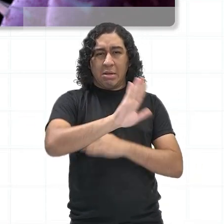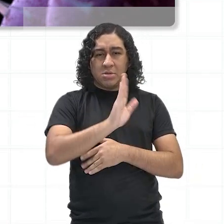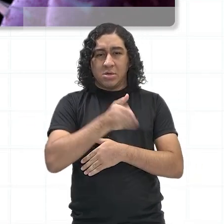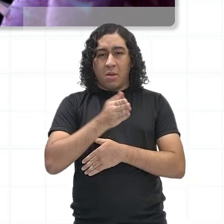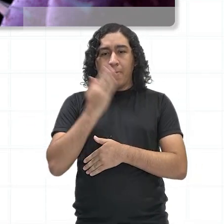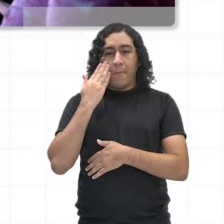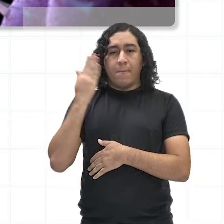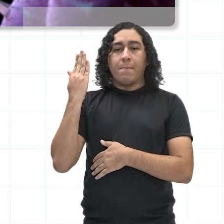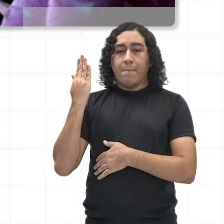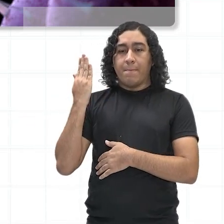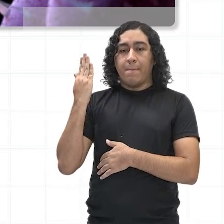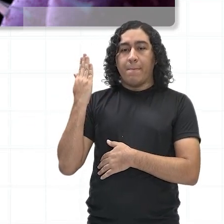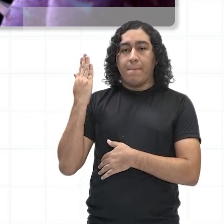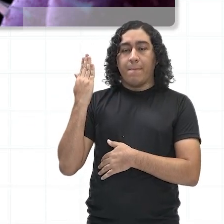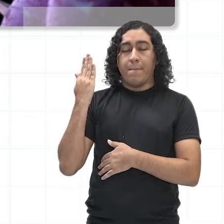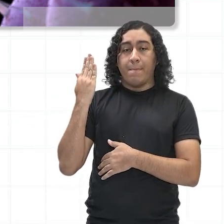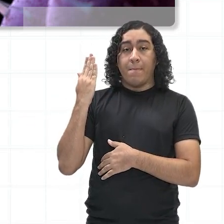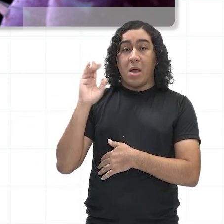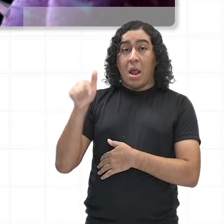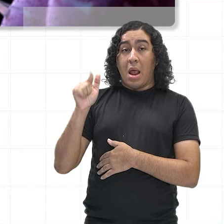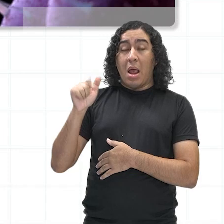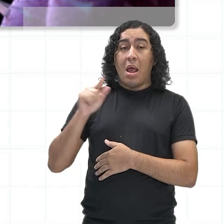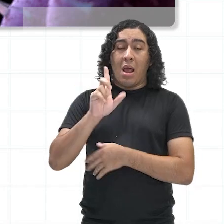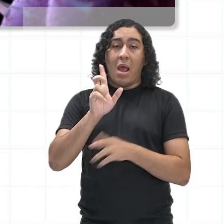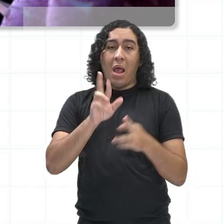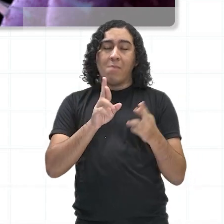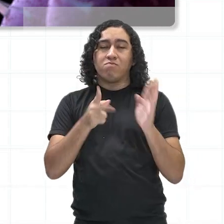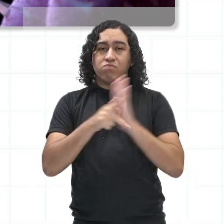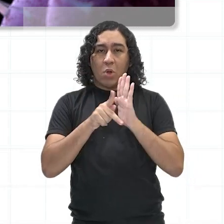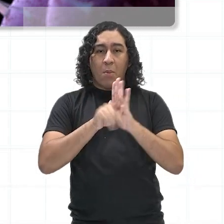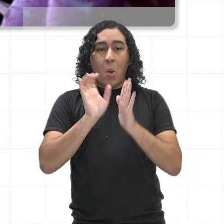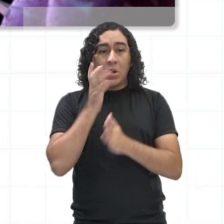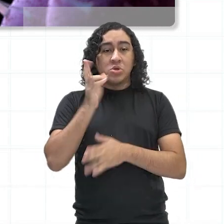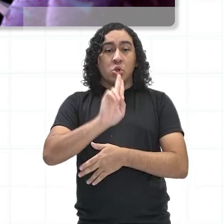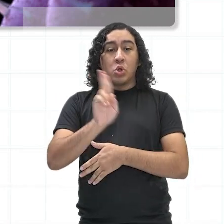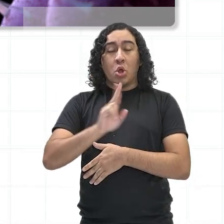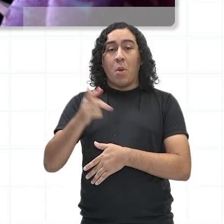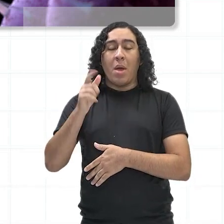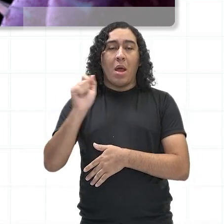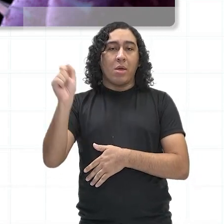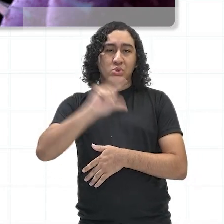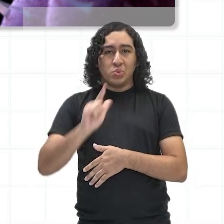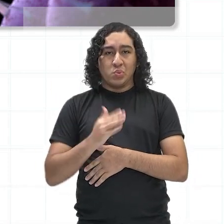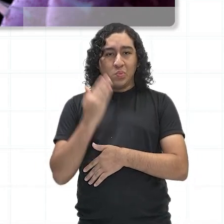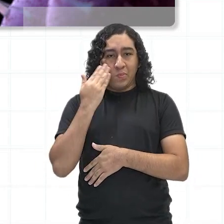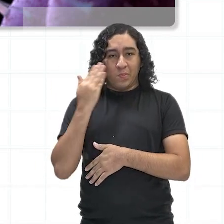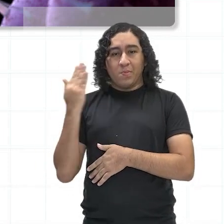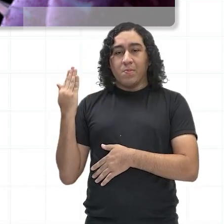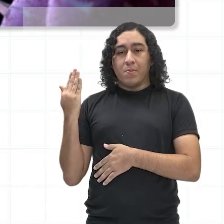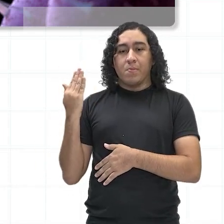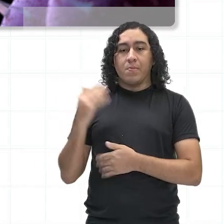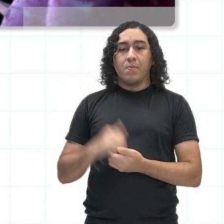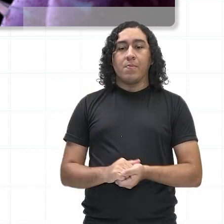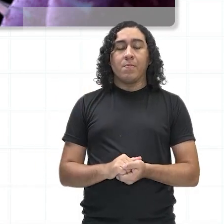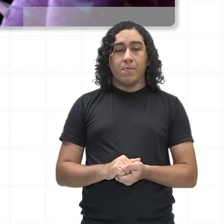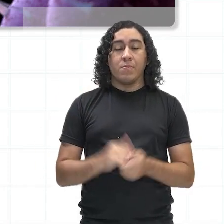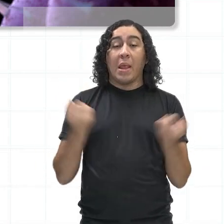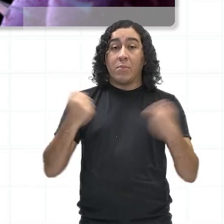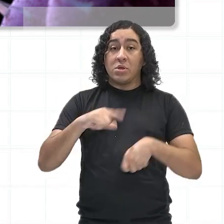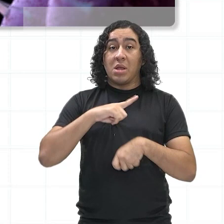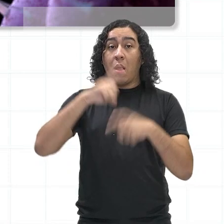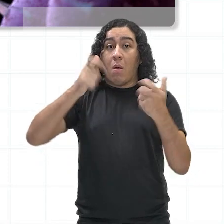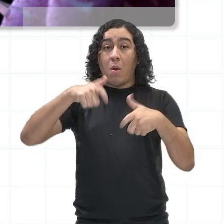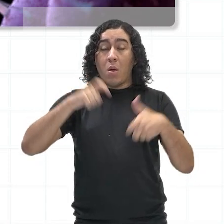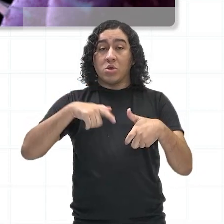é a bactéria que causa a gonorreia, é a Neisseria gonorrhoeae. E pode infectar a região